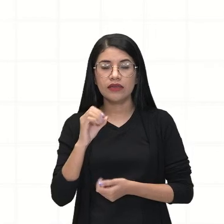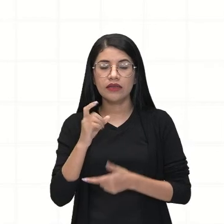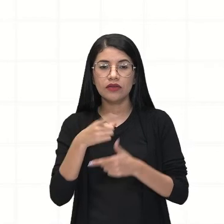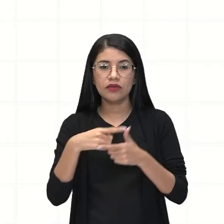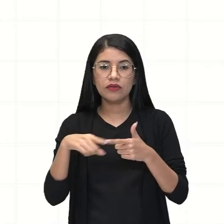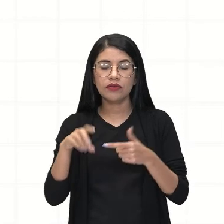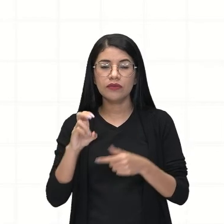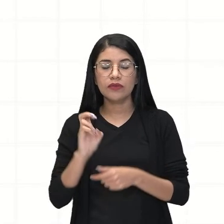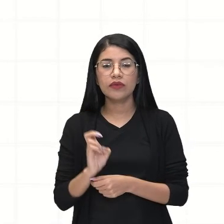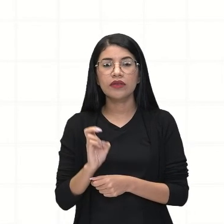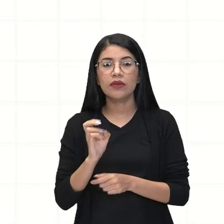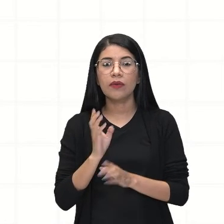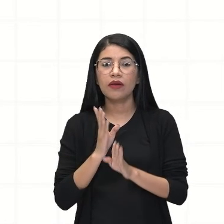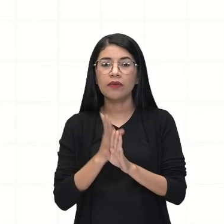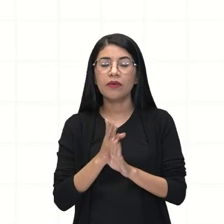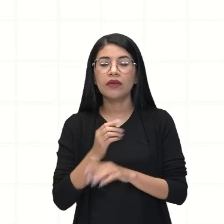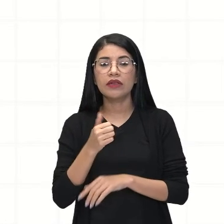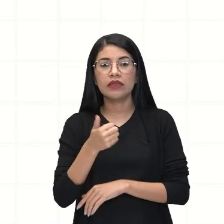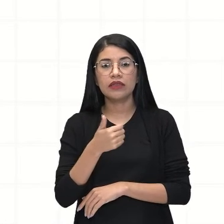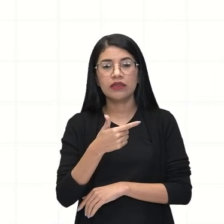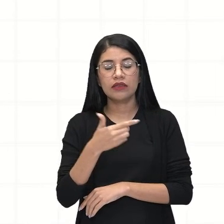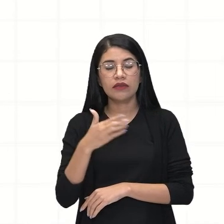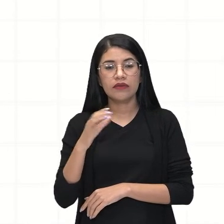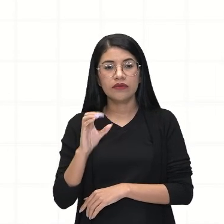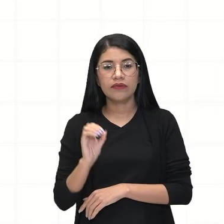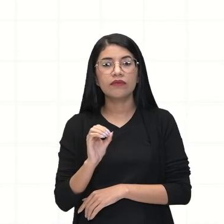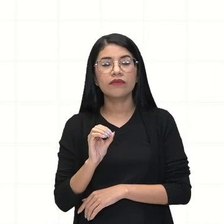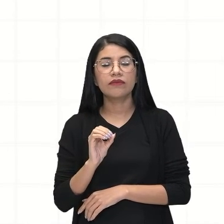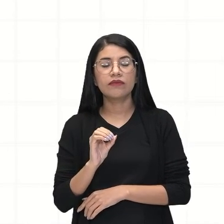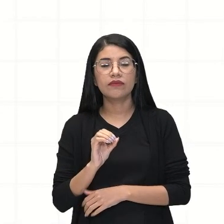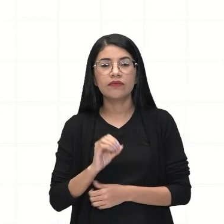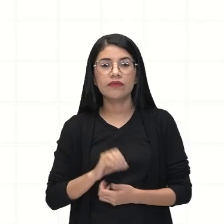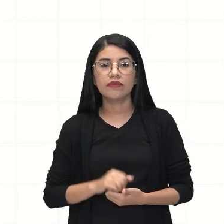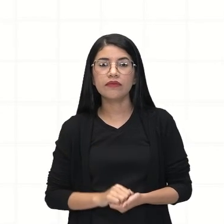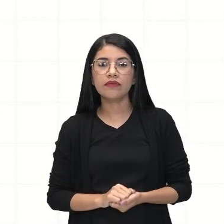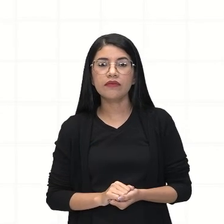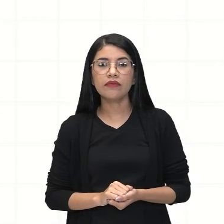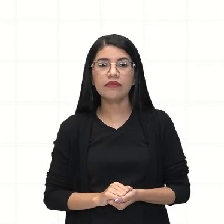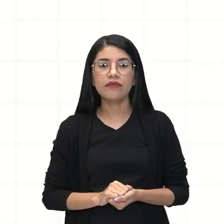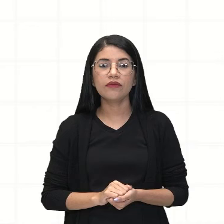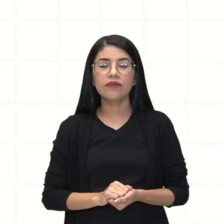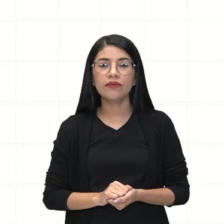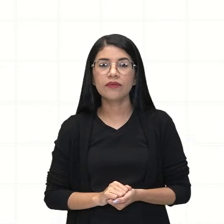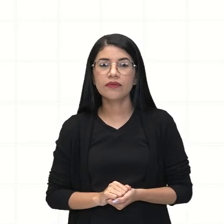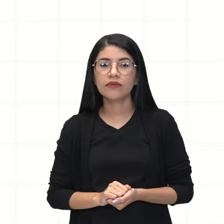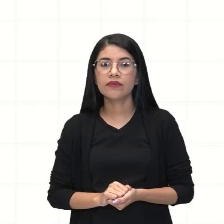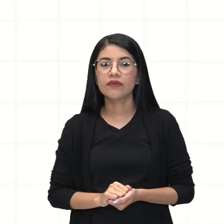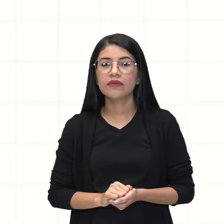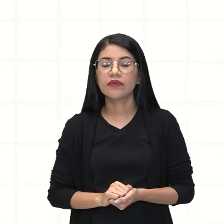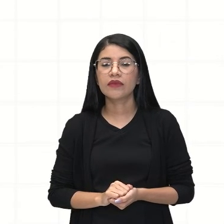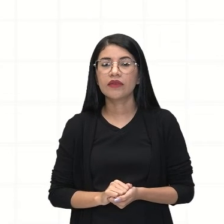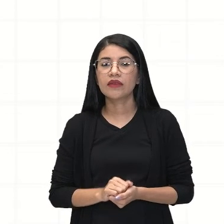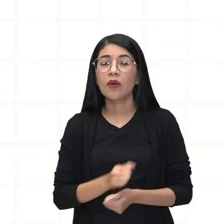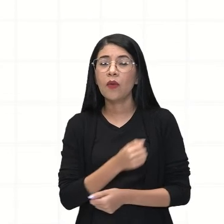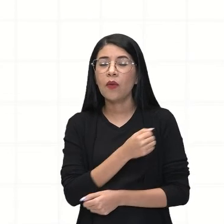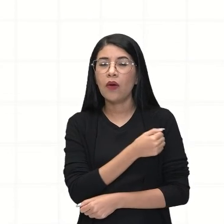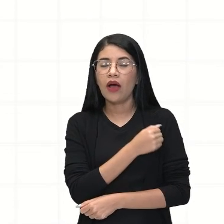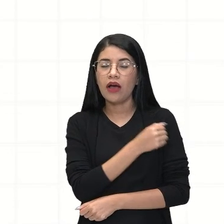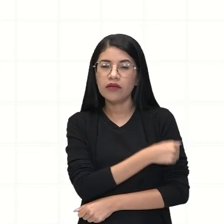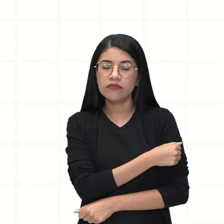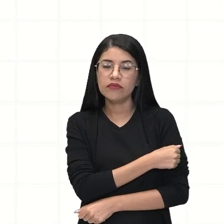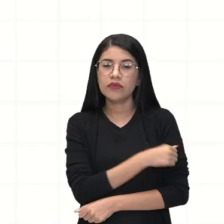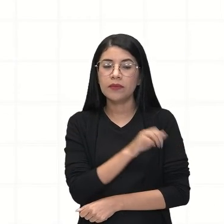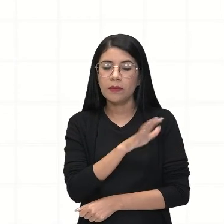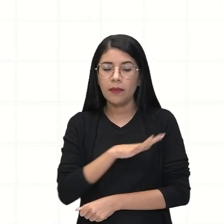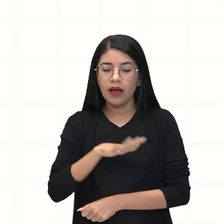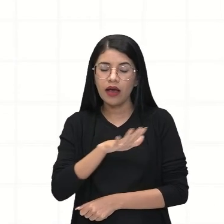essa divisão, a gente encontra a média, lembram? 600 dividido por 5, 120. Então, a média de estudante por área é